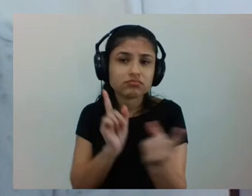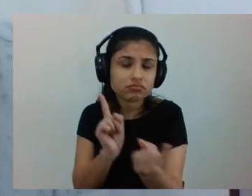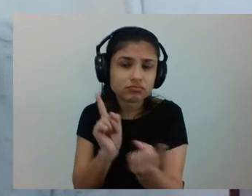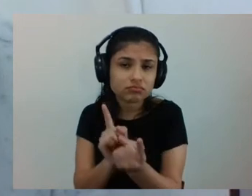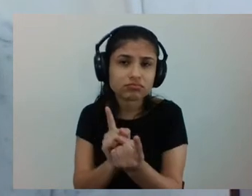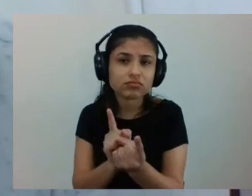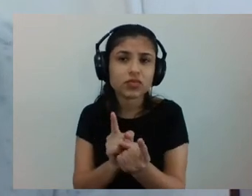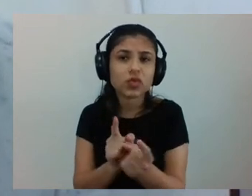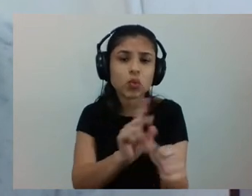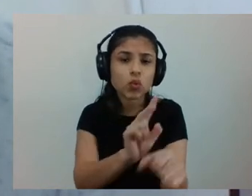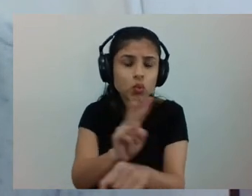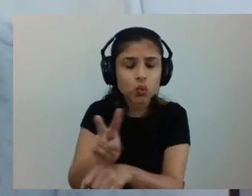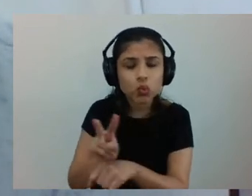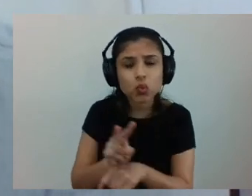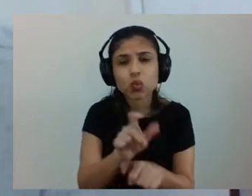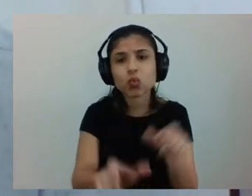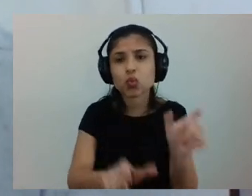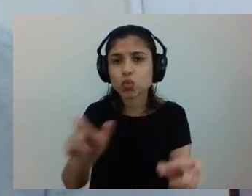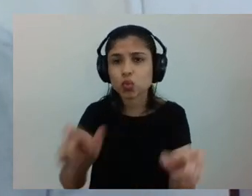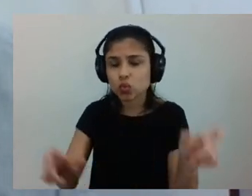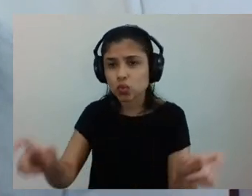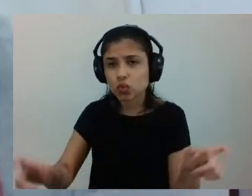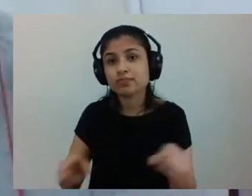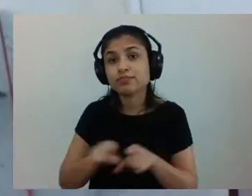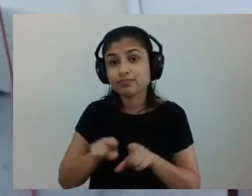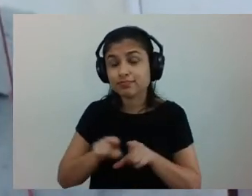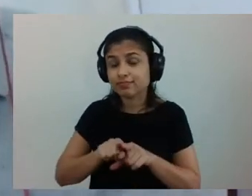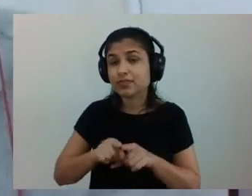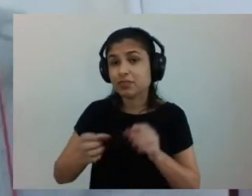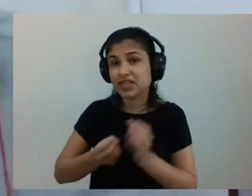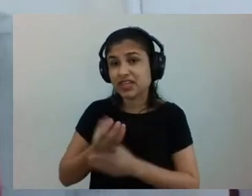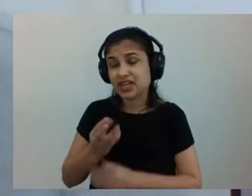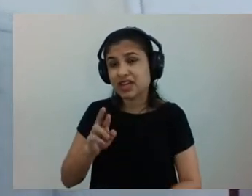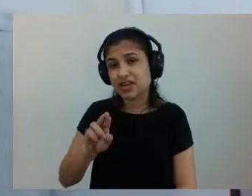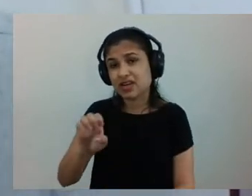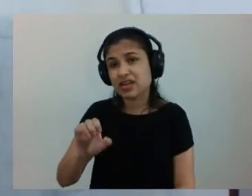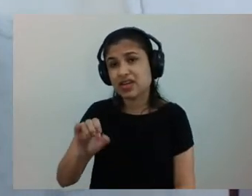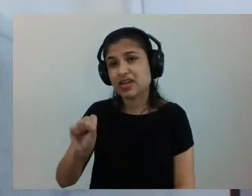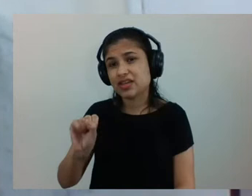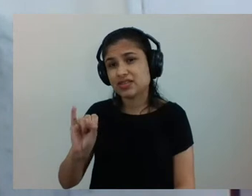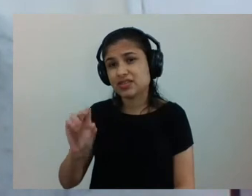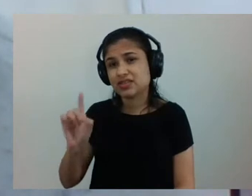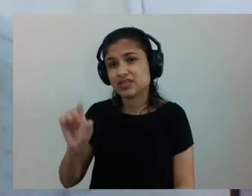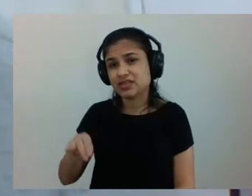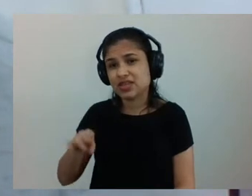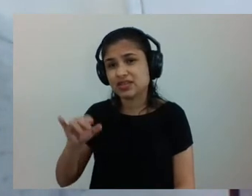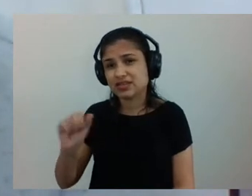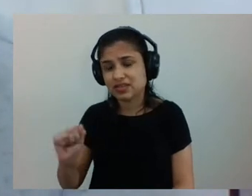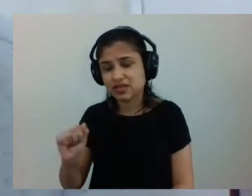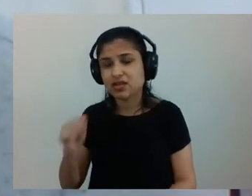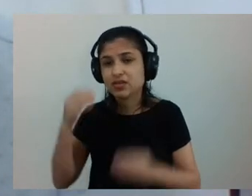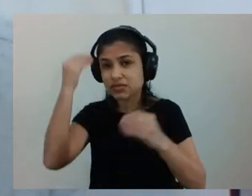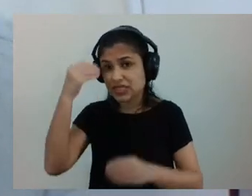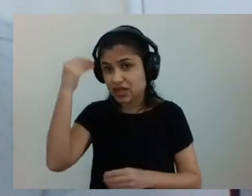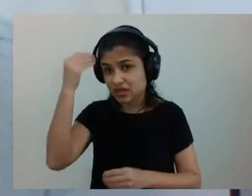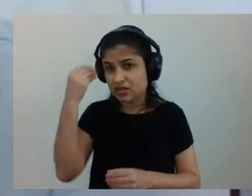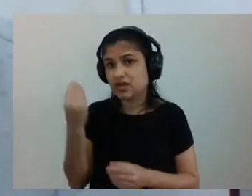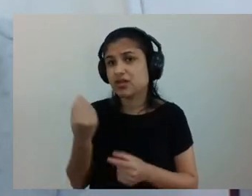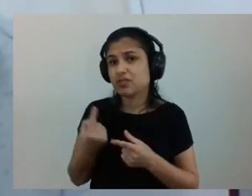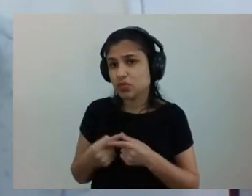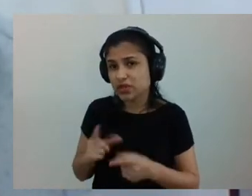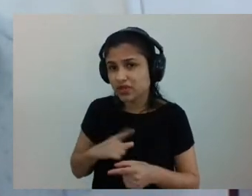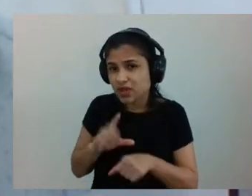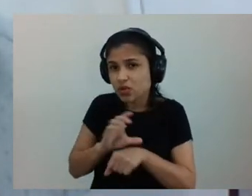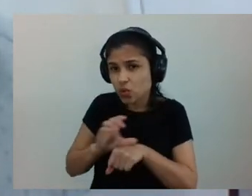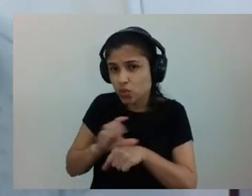nós podemos pensar na criação de uma residência em psiquiatria, uma vez que nós já temos o nosso curso de medicina, e também